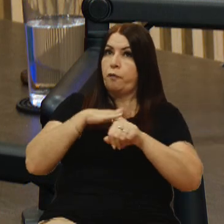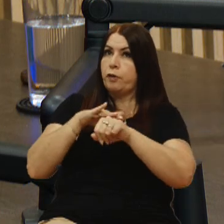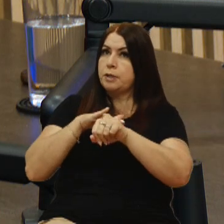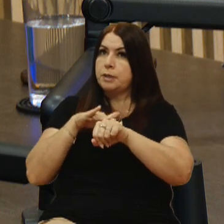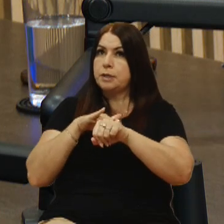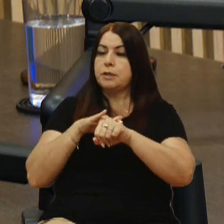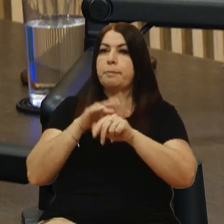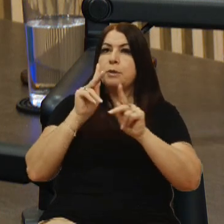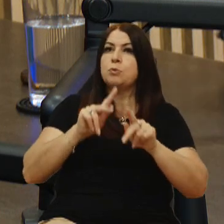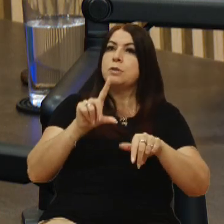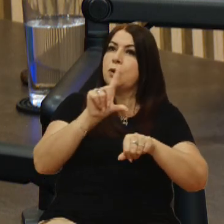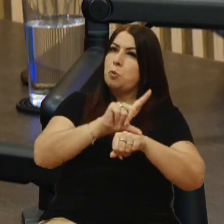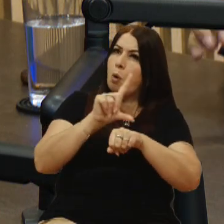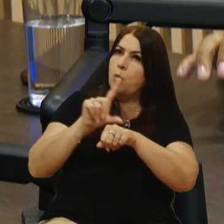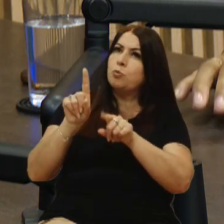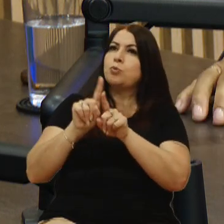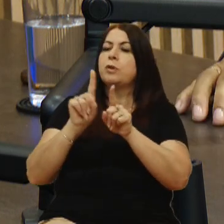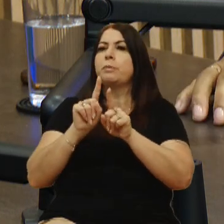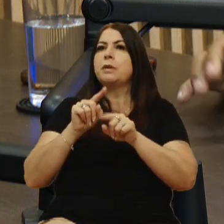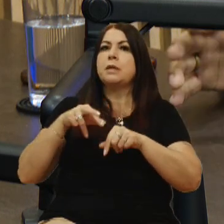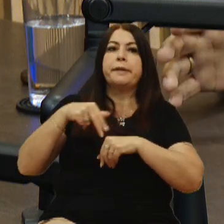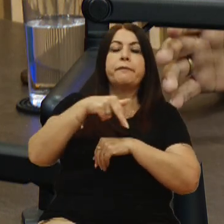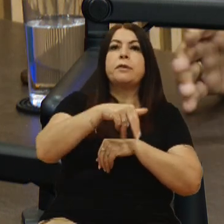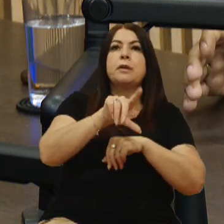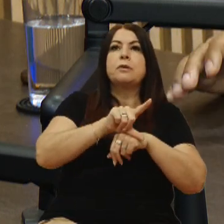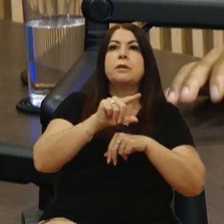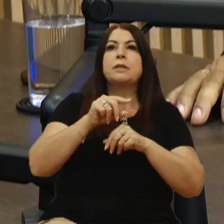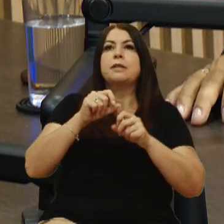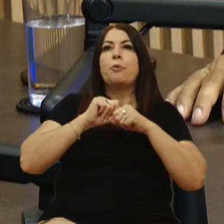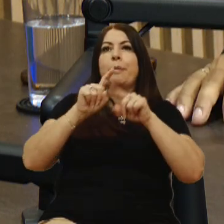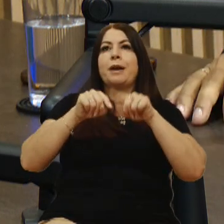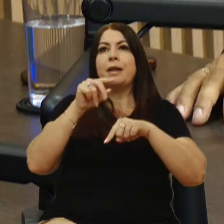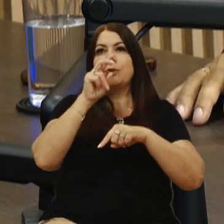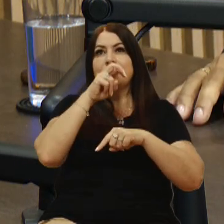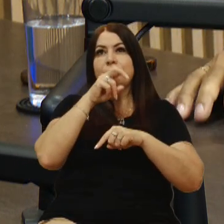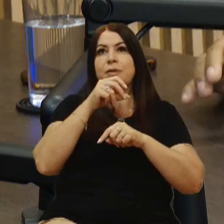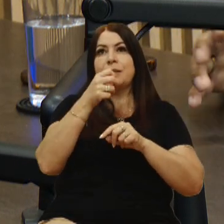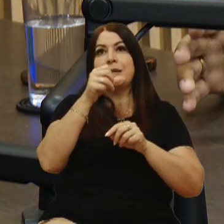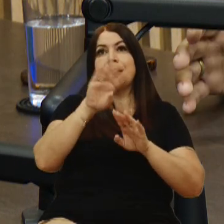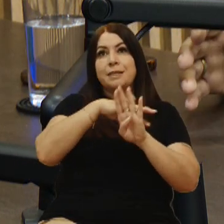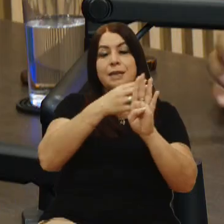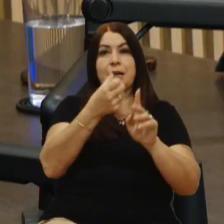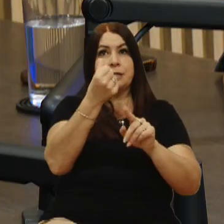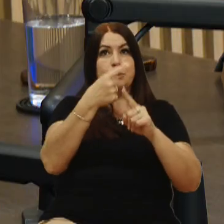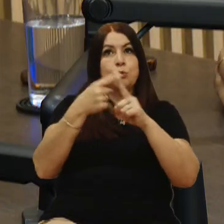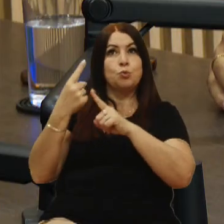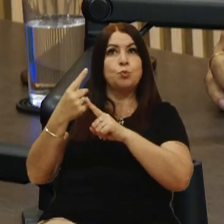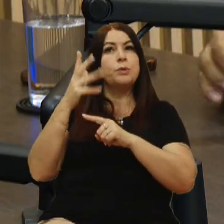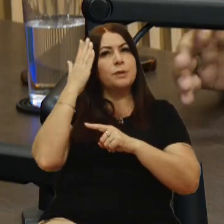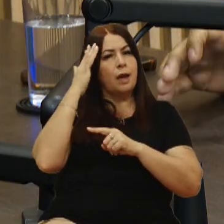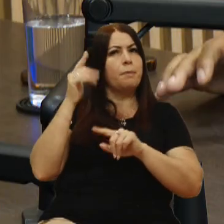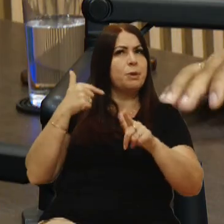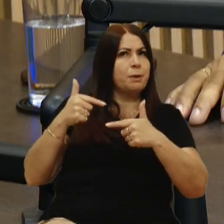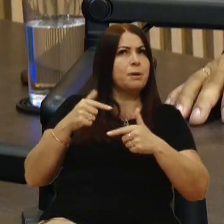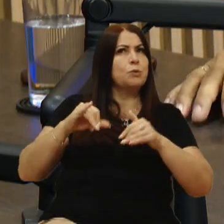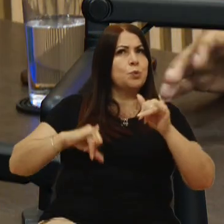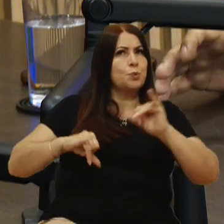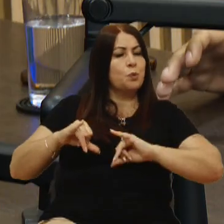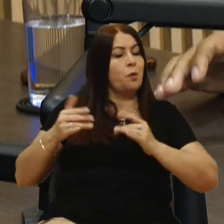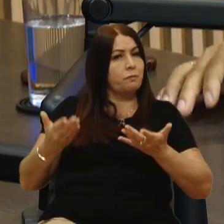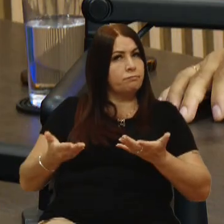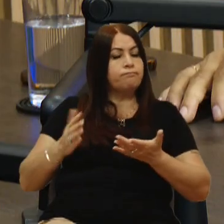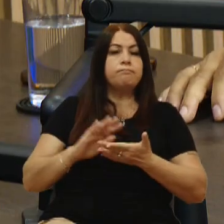pessoal do comércio, a gente atravessa a rua, aqui tem o Zafre, a gente sabe que ali tem a escala 6x1, a gente sabe o quanto que os trabalhadores sofrem,